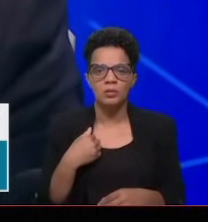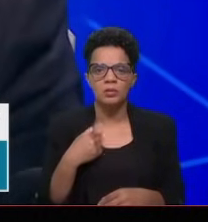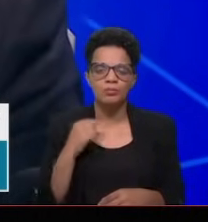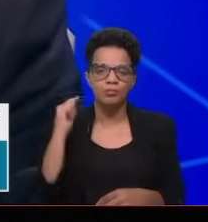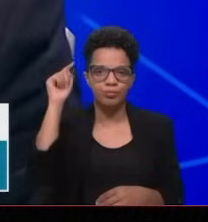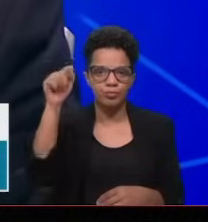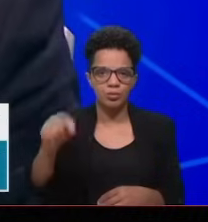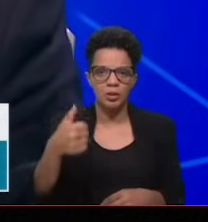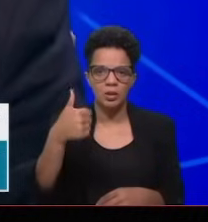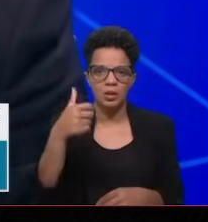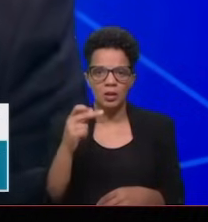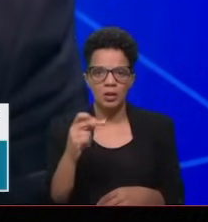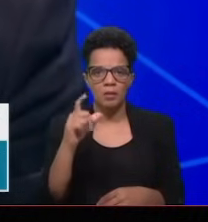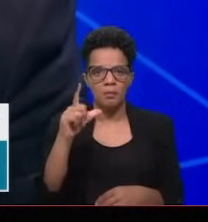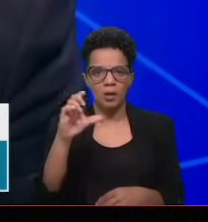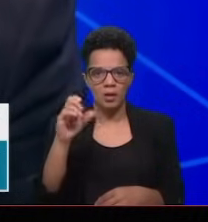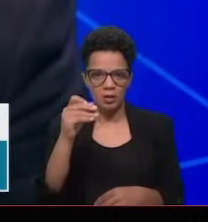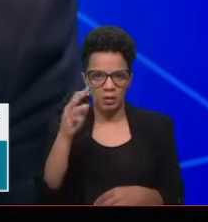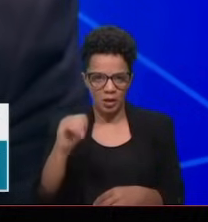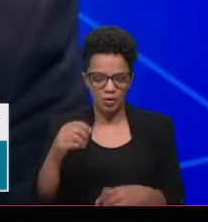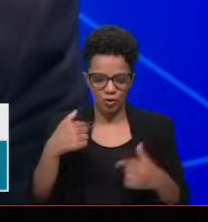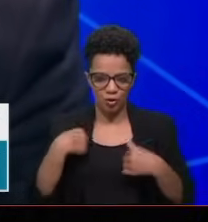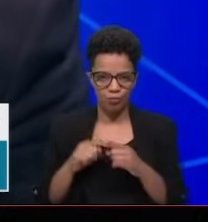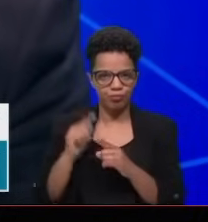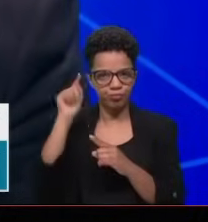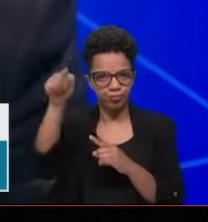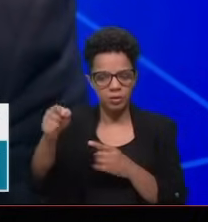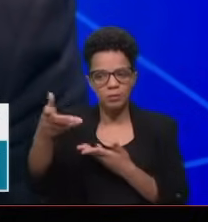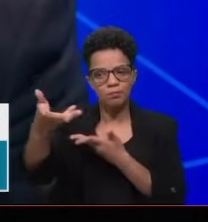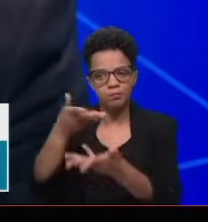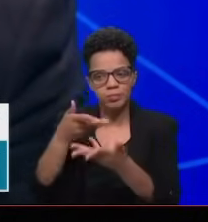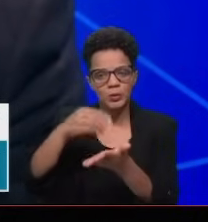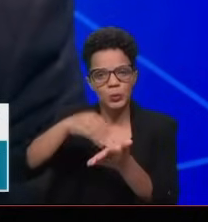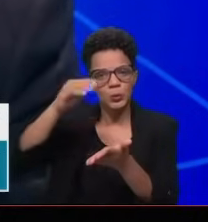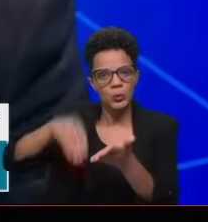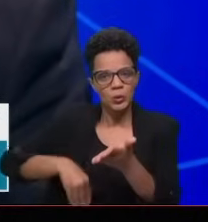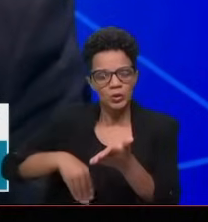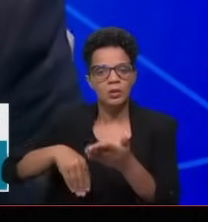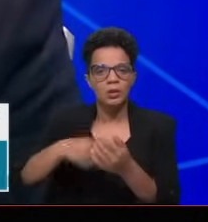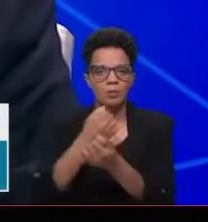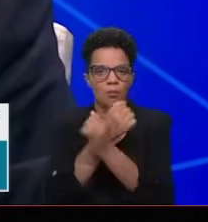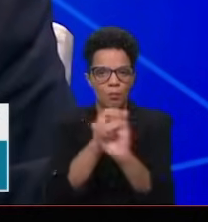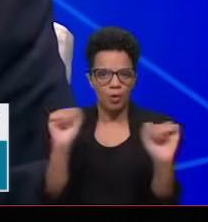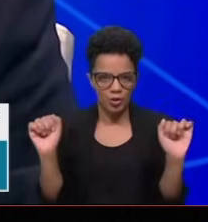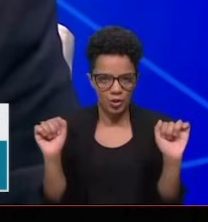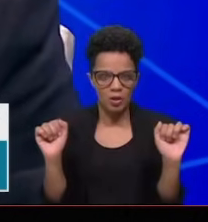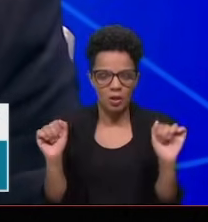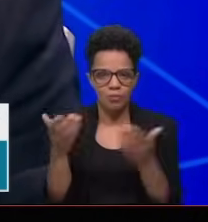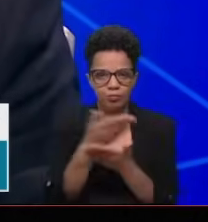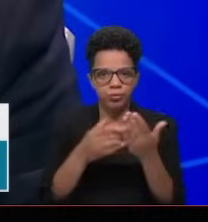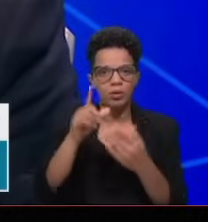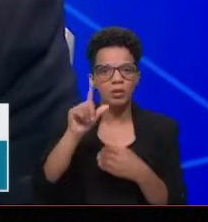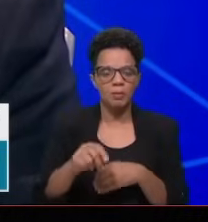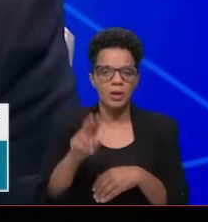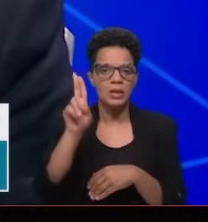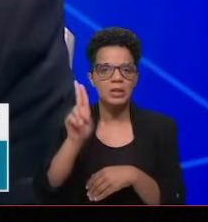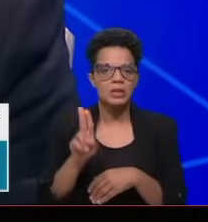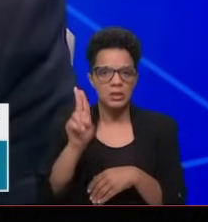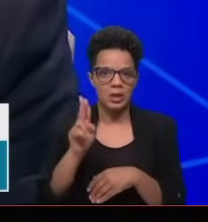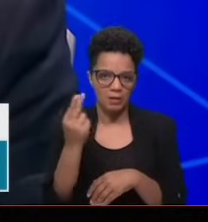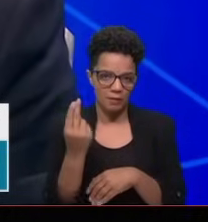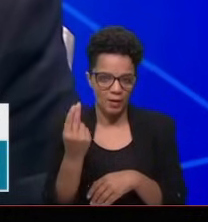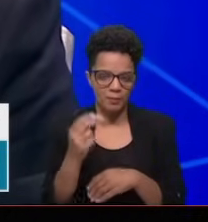balcãs ocidentais eh fui eu que negociei a assinatura dos acordos da Bósnia e da Sérvia Isto foi no ano